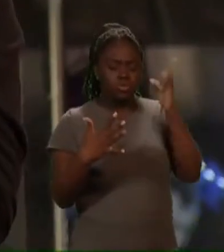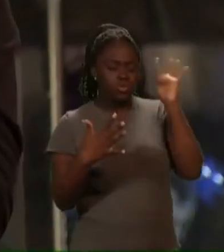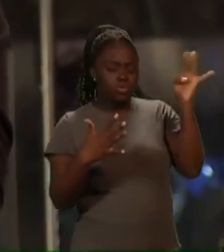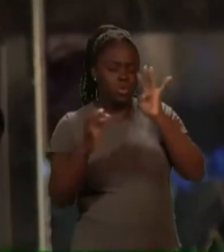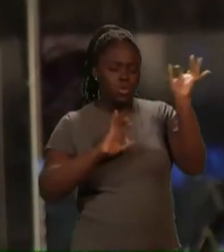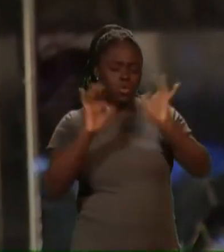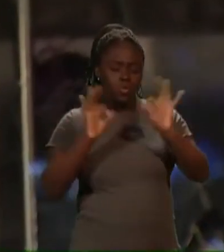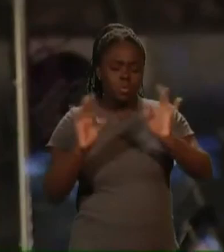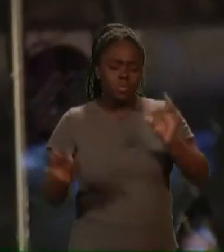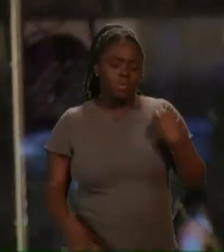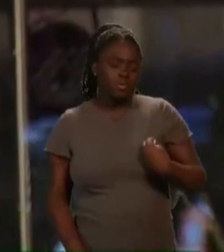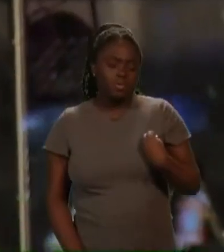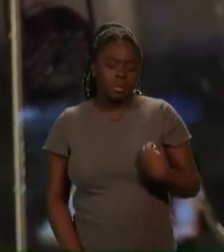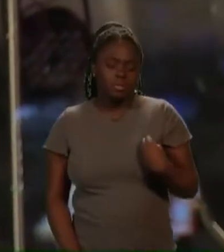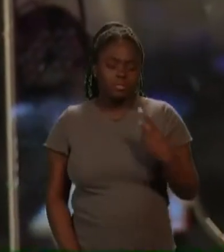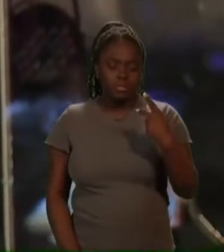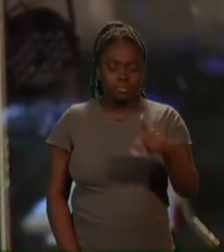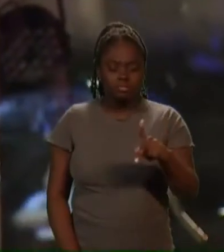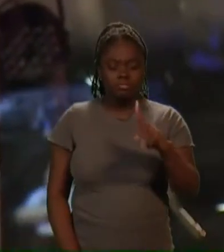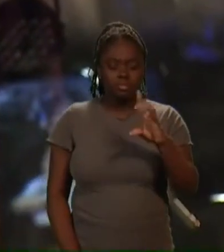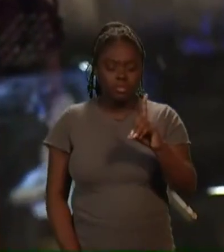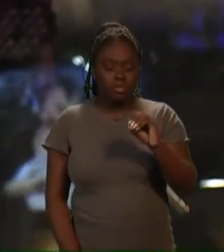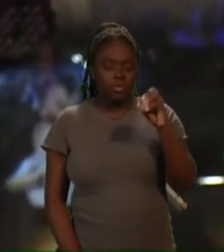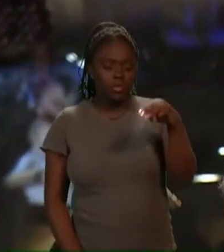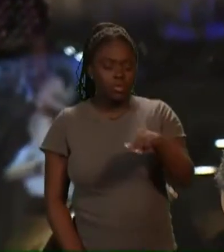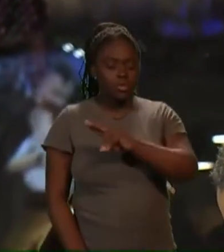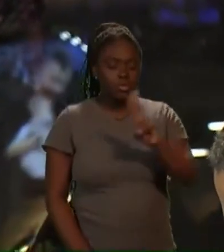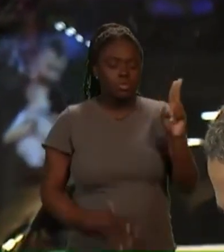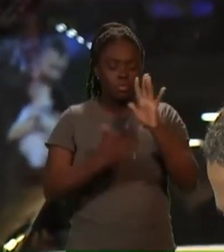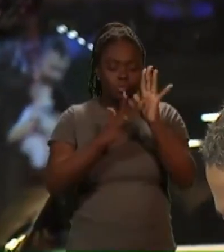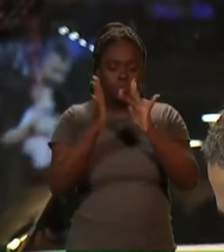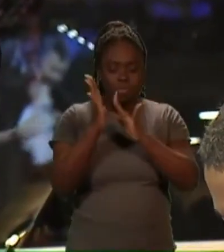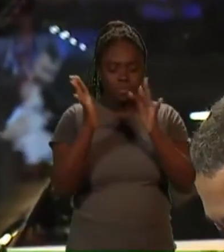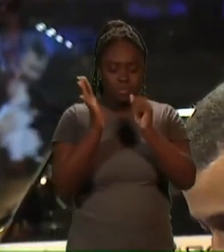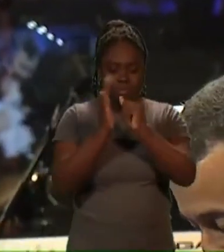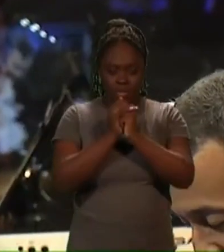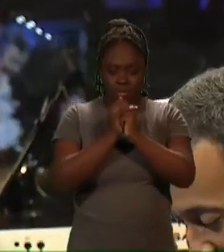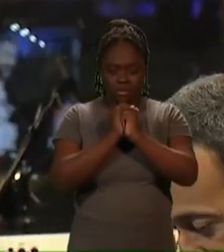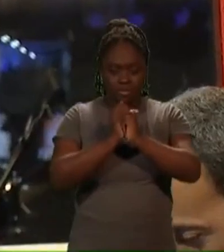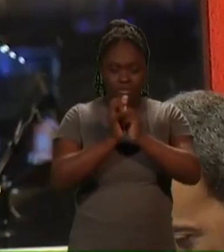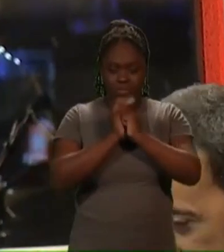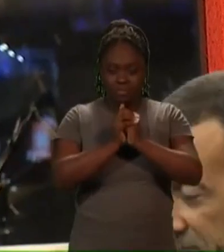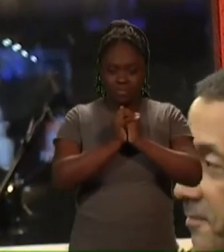e planos na vida do Dom, em nome de Jesus. Amém